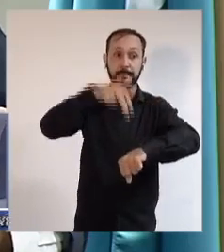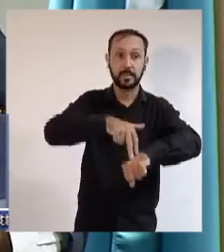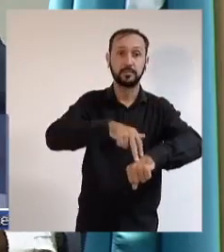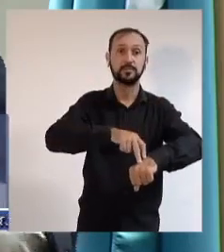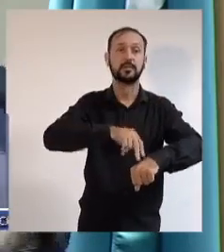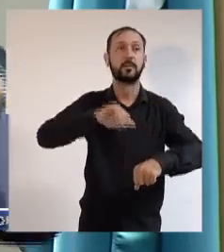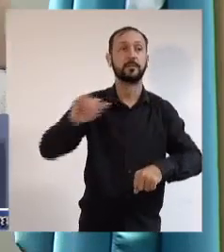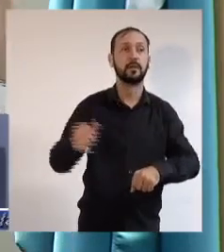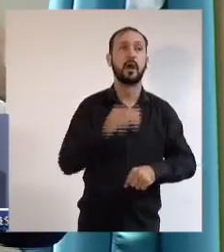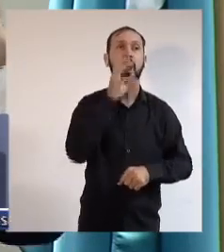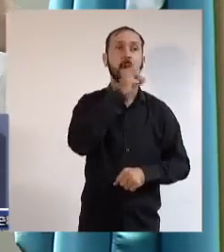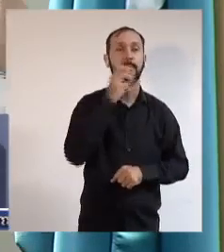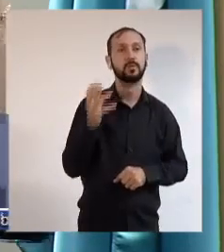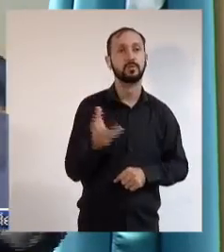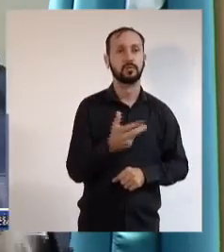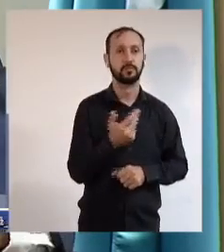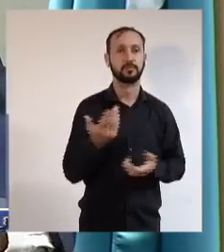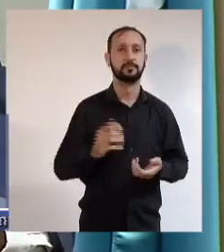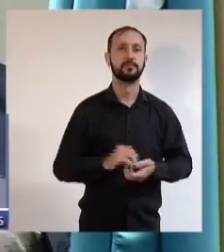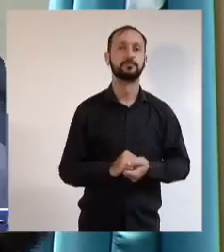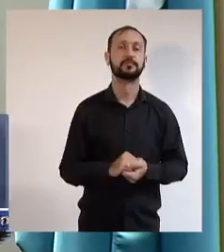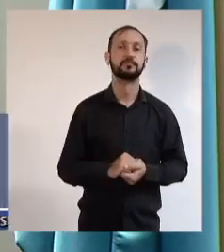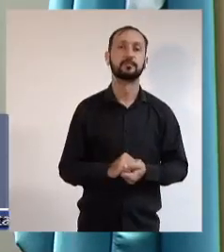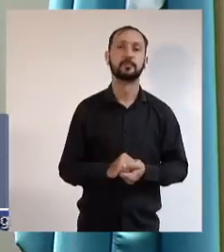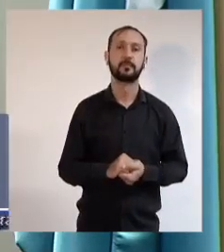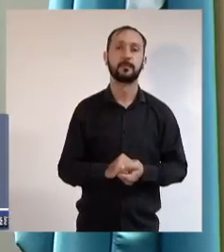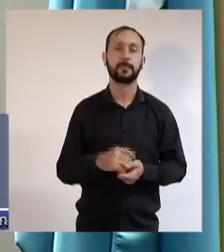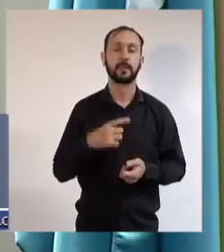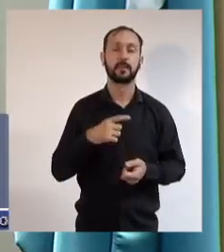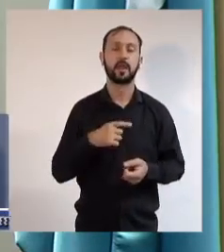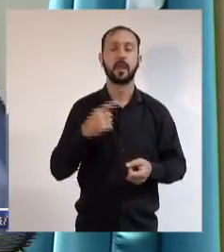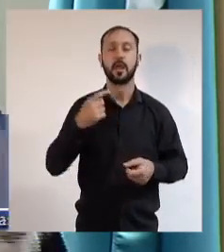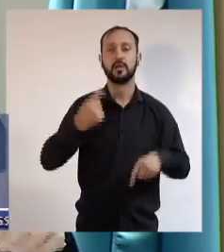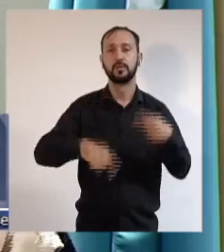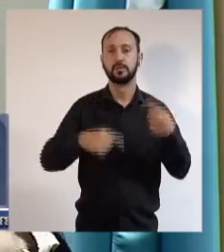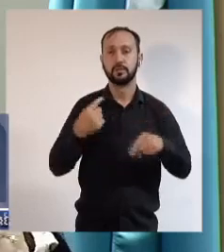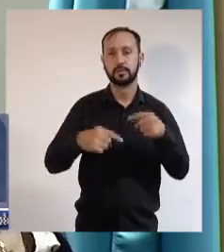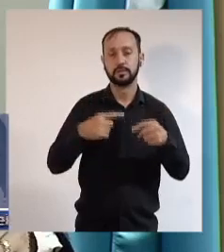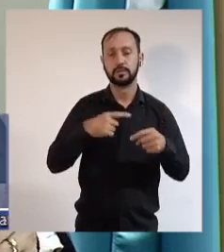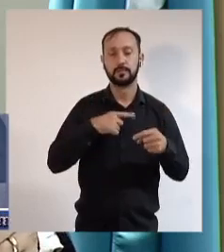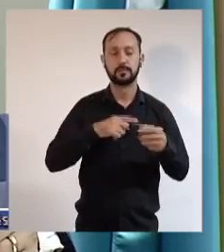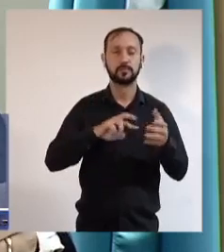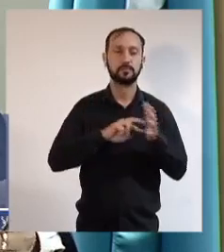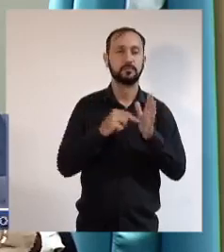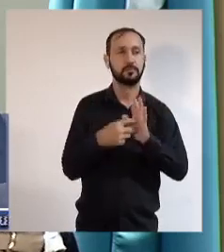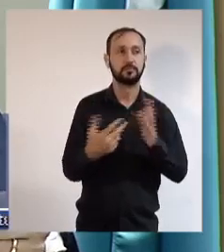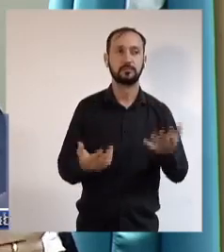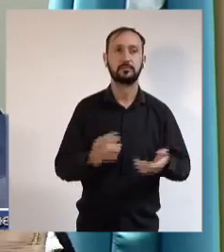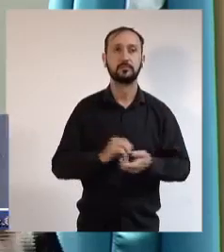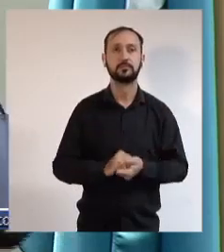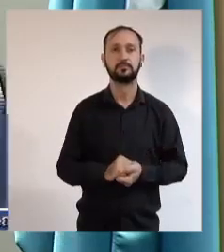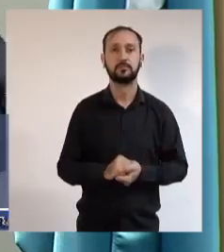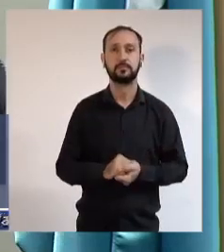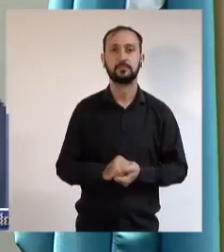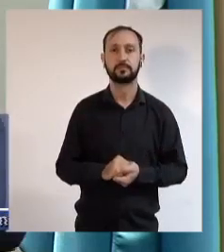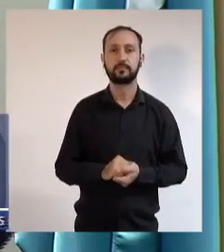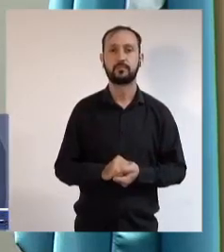já ter mais ou menos um nord da discussão para ela ter sentido tá